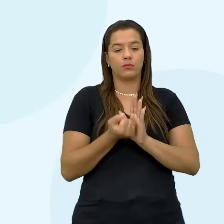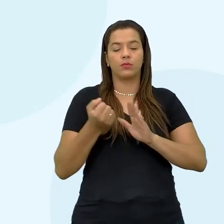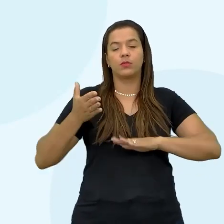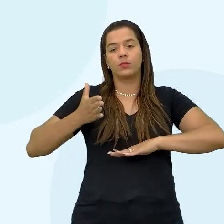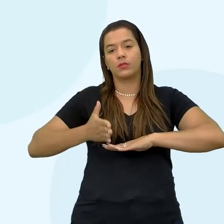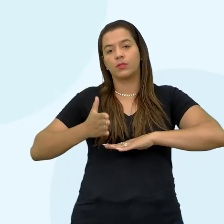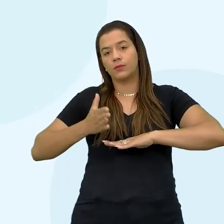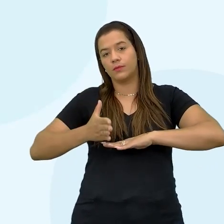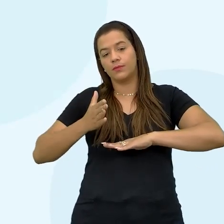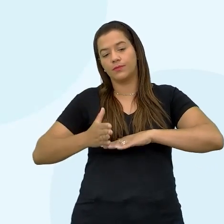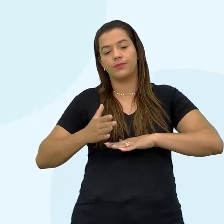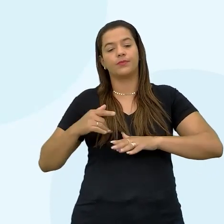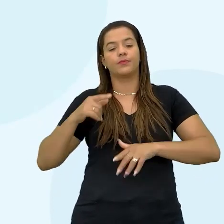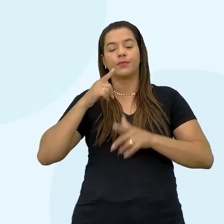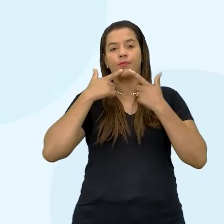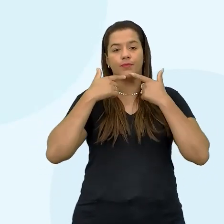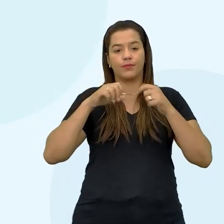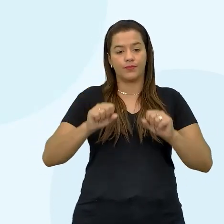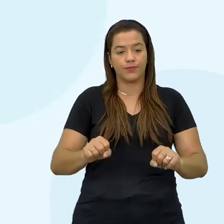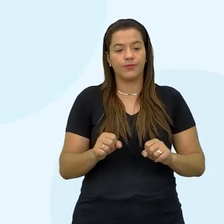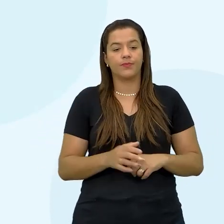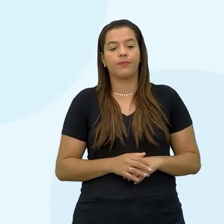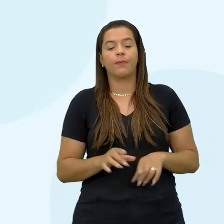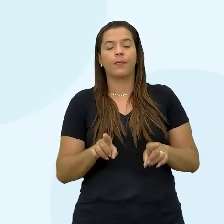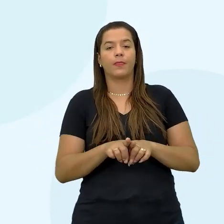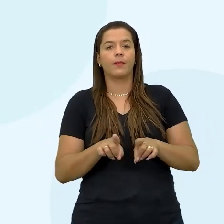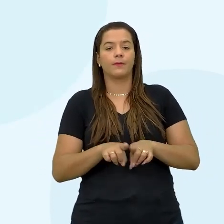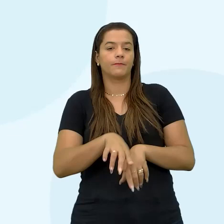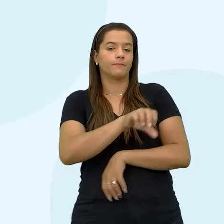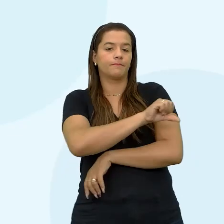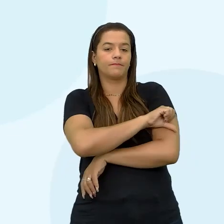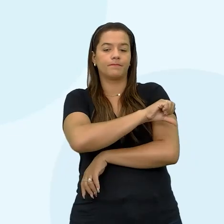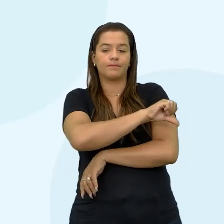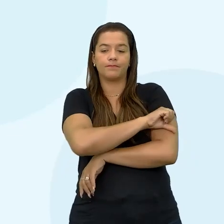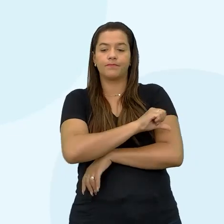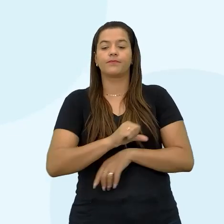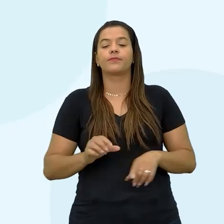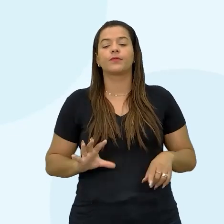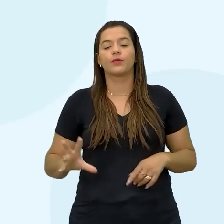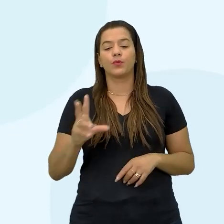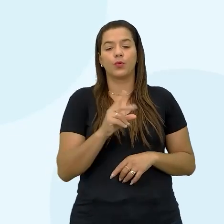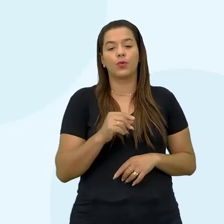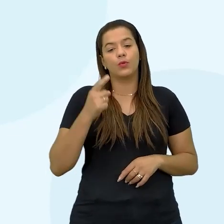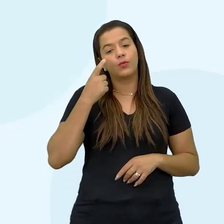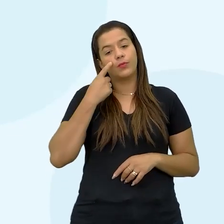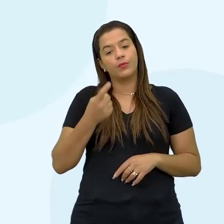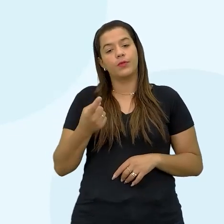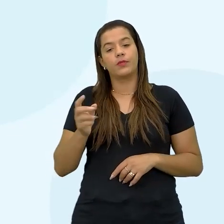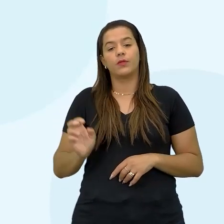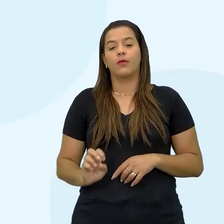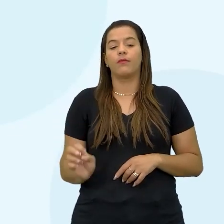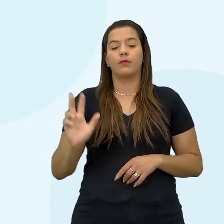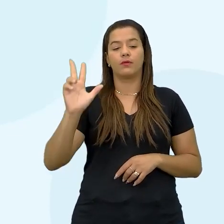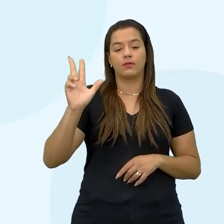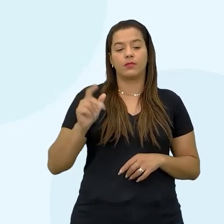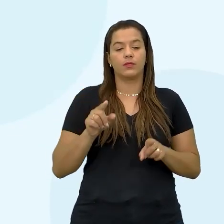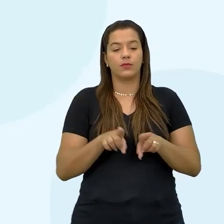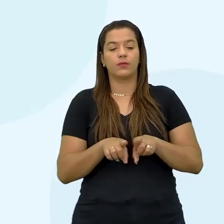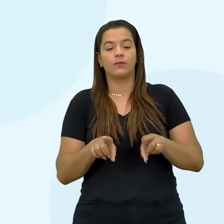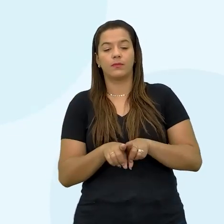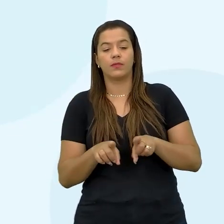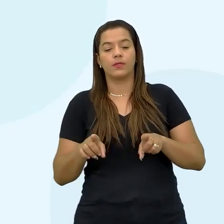de linguagem. Nono ano, práticas de linguagem como forma de valorização e